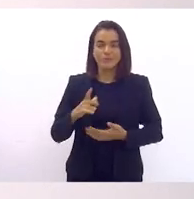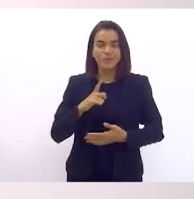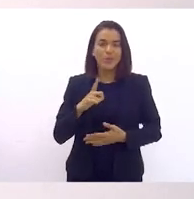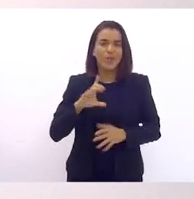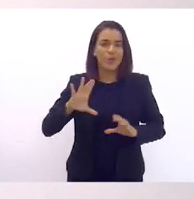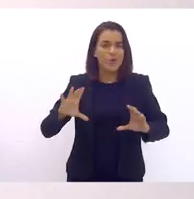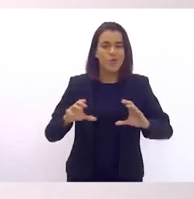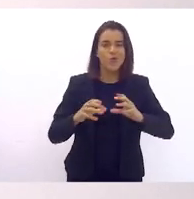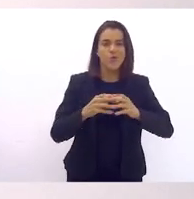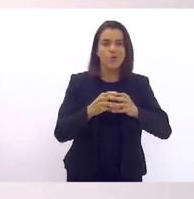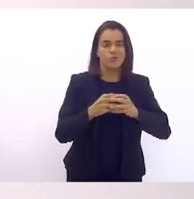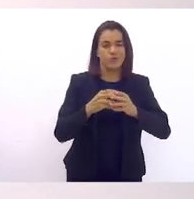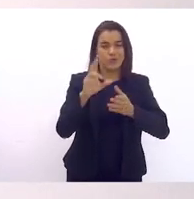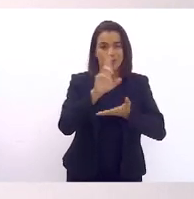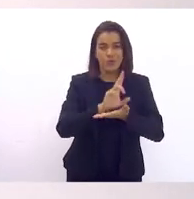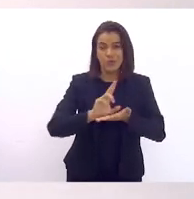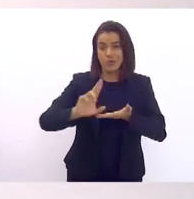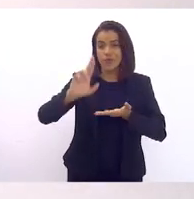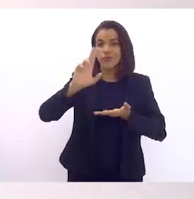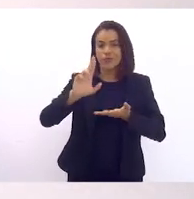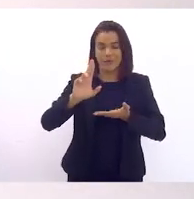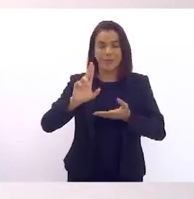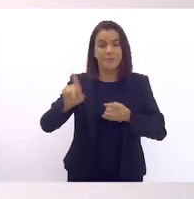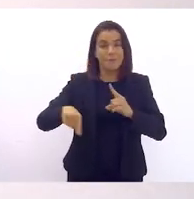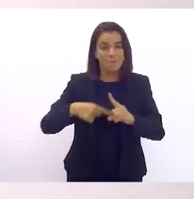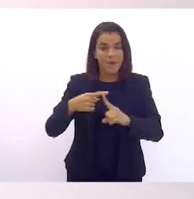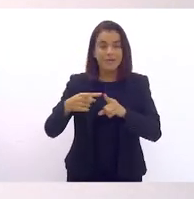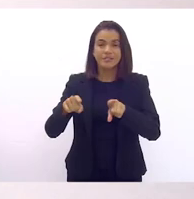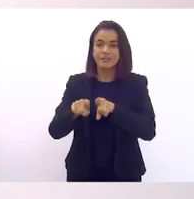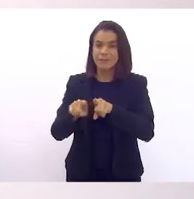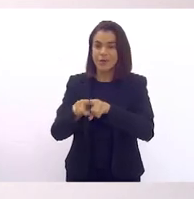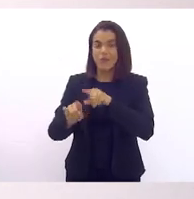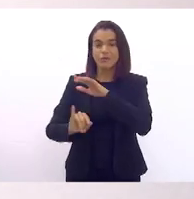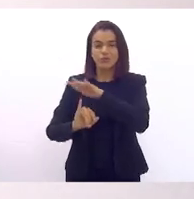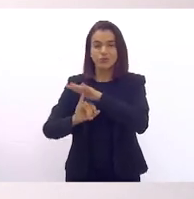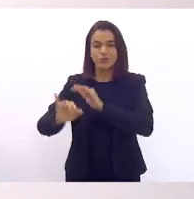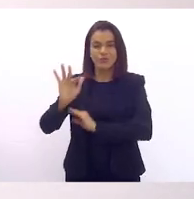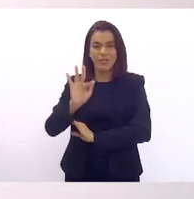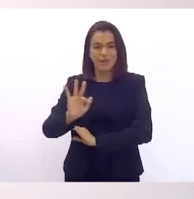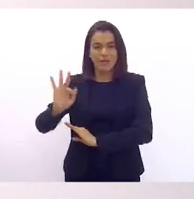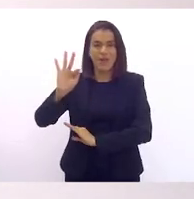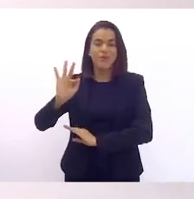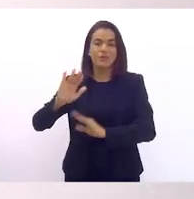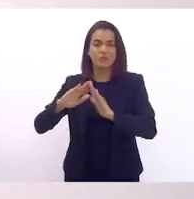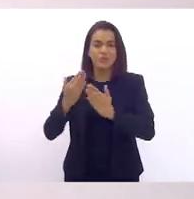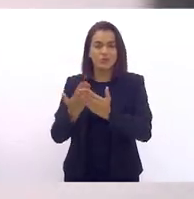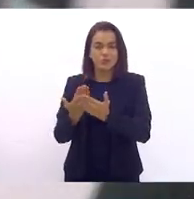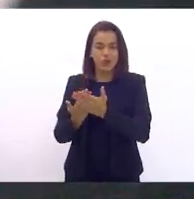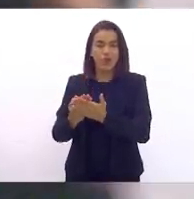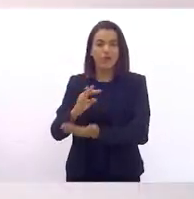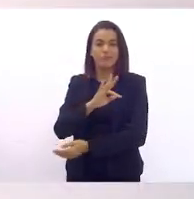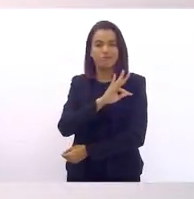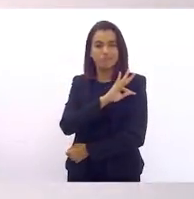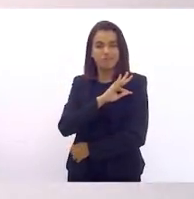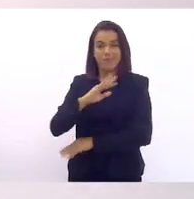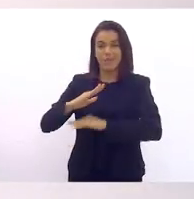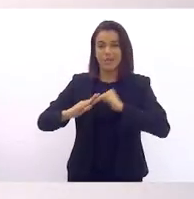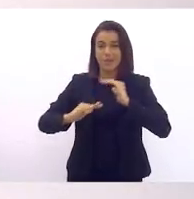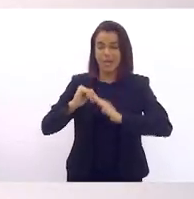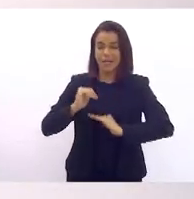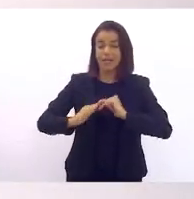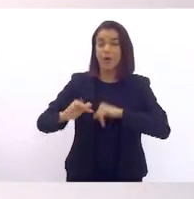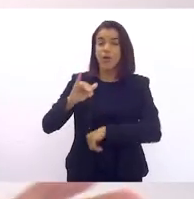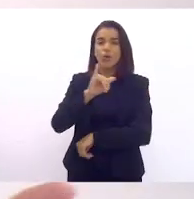conjunto de universidades fora eh também os institutos federais Escola Técnica enfim o Rio de Janeiro de